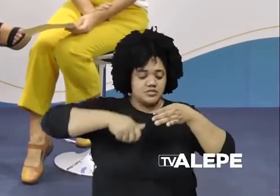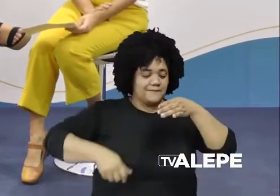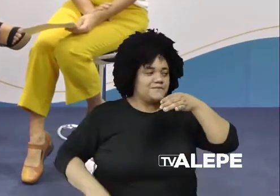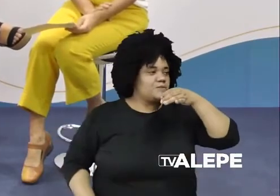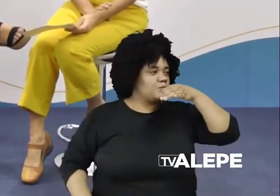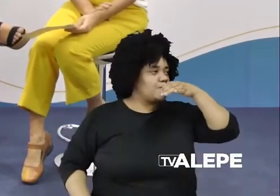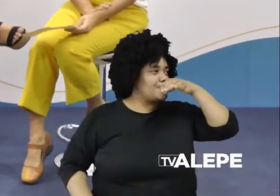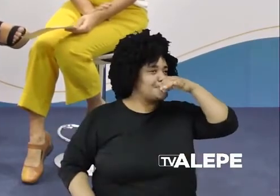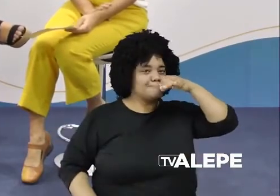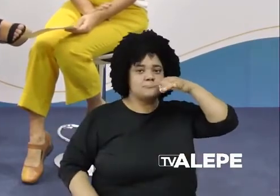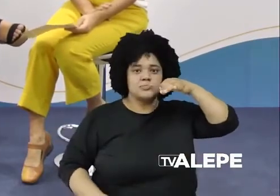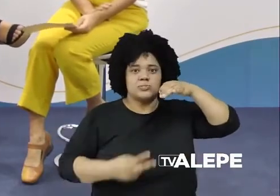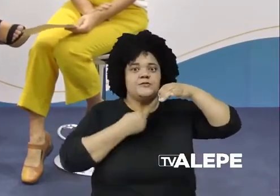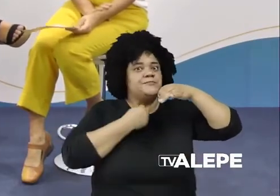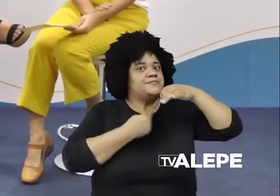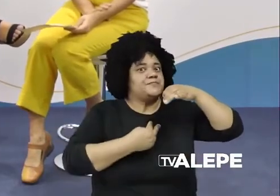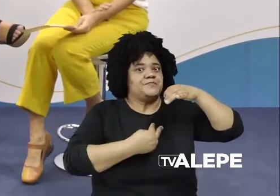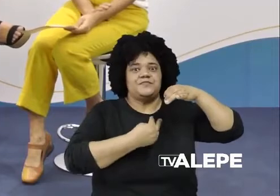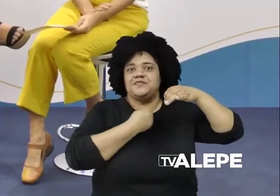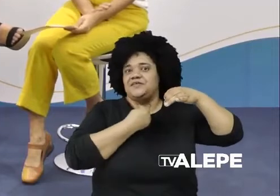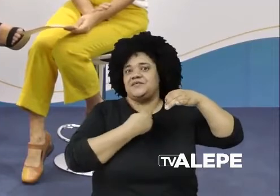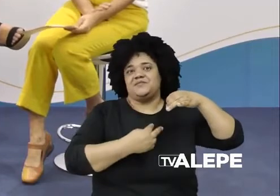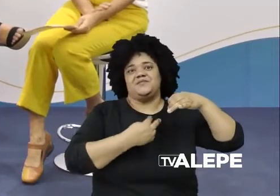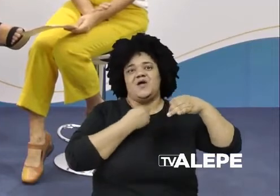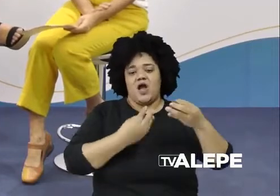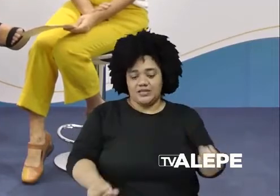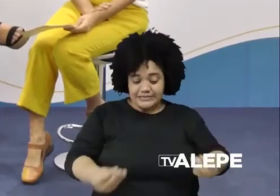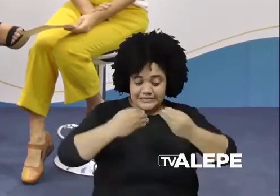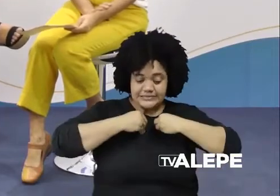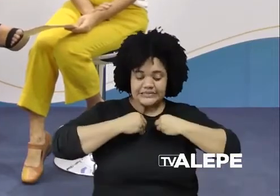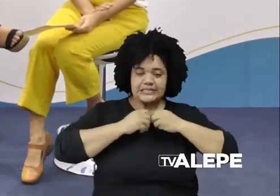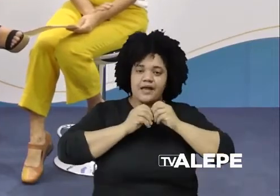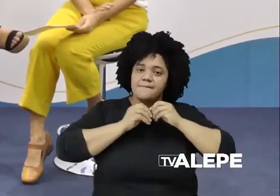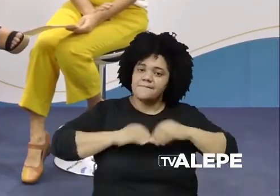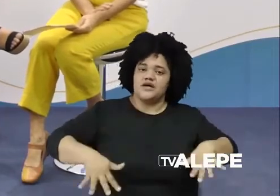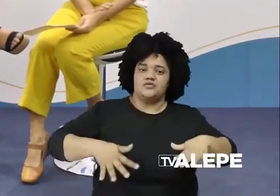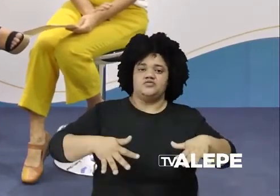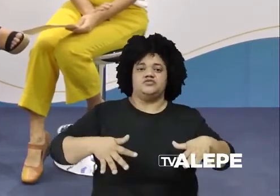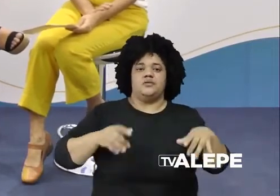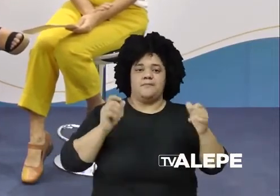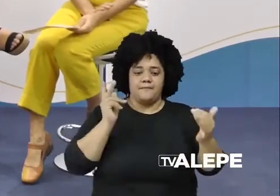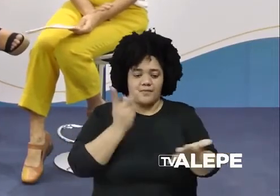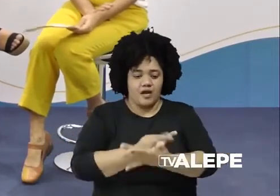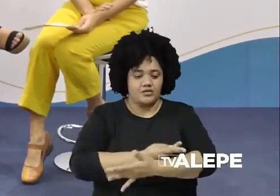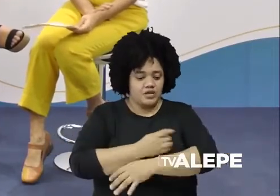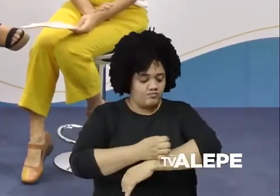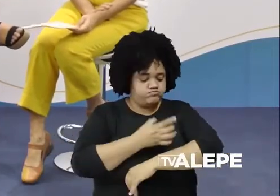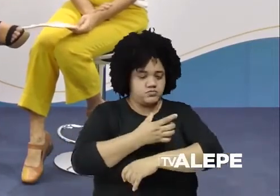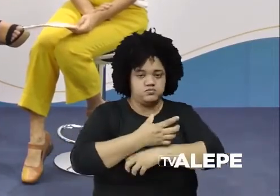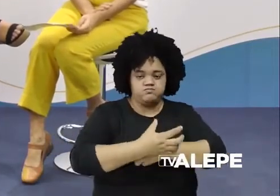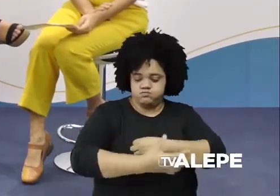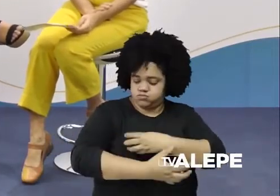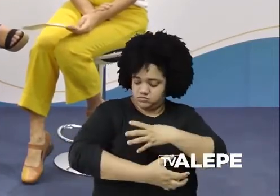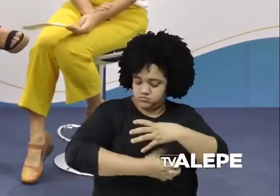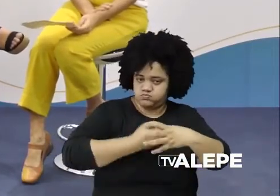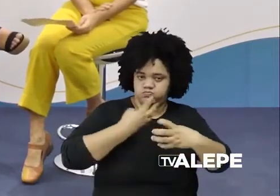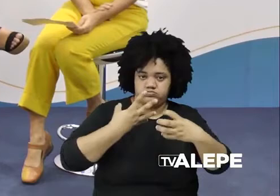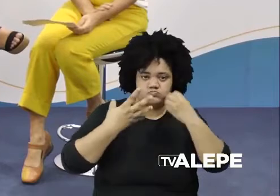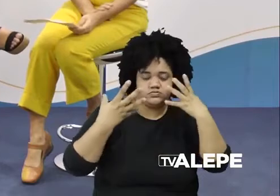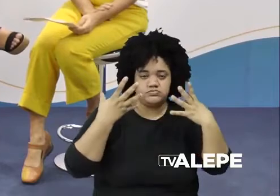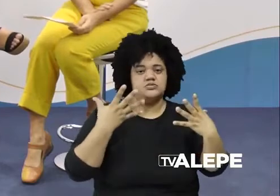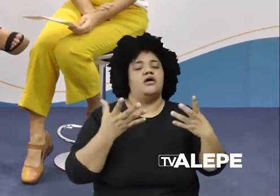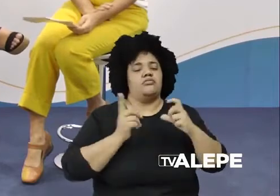de tomar aquilo sem saber que não pode, né, que é prejudicial, que pode levar a uma intoxicação. E a gente